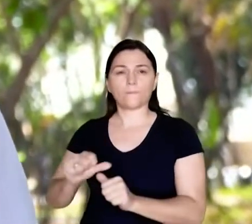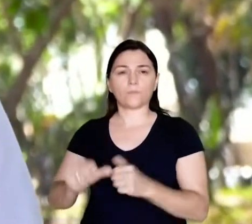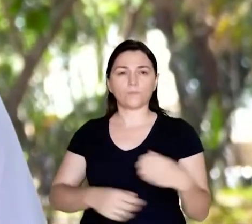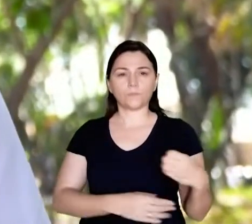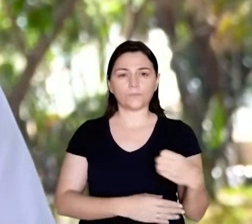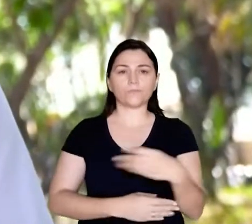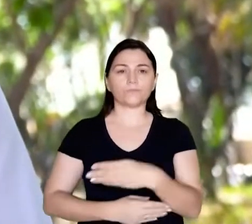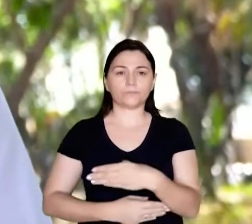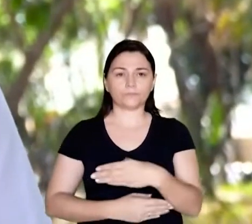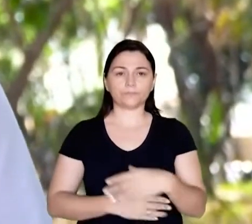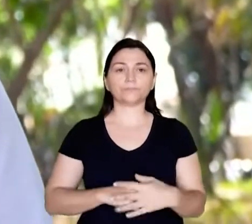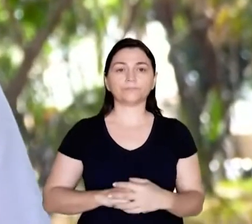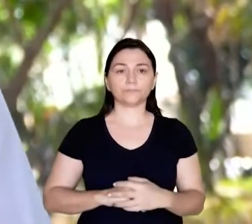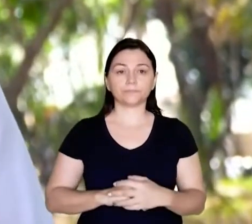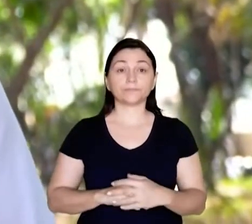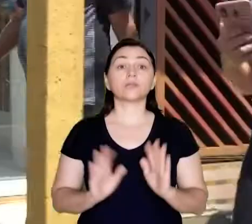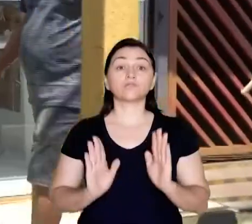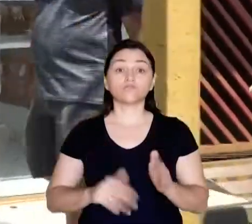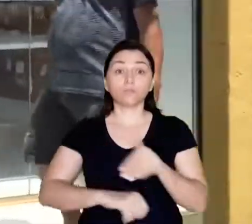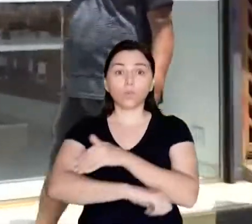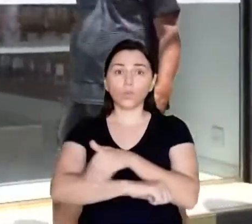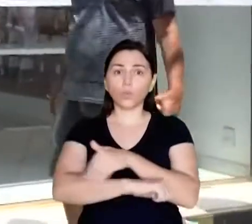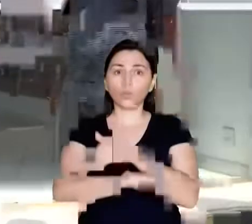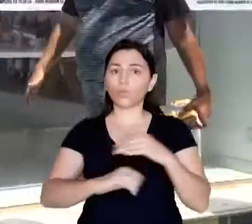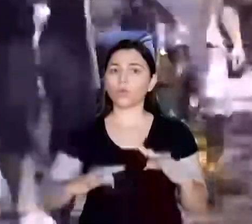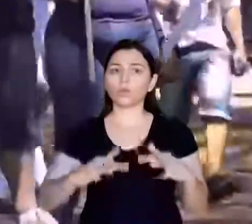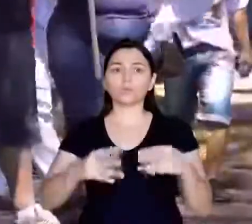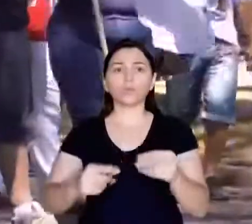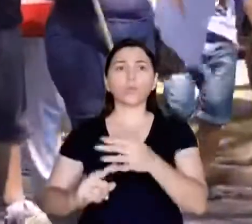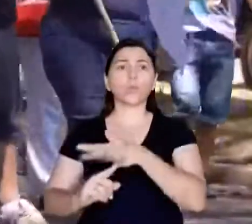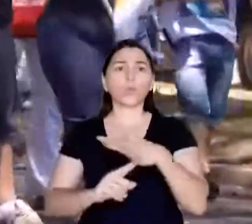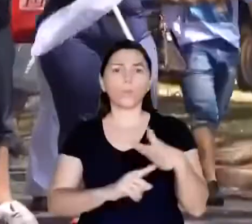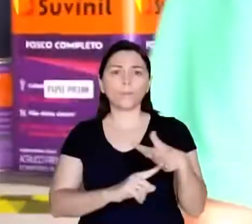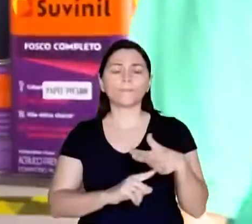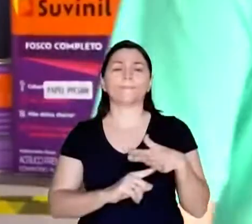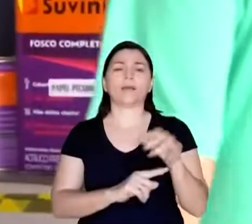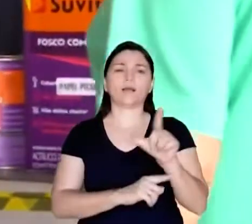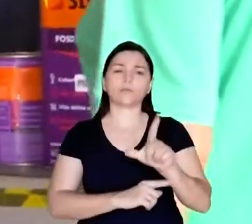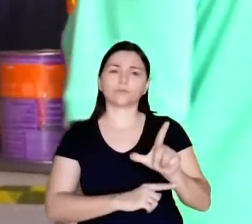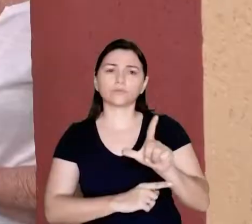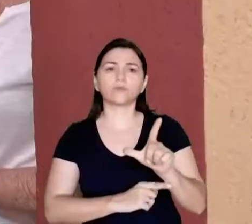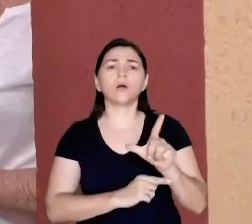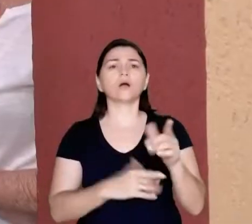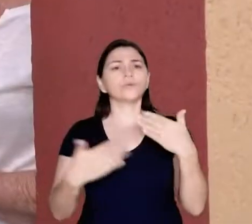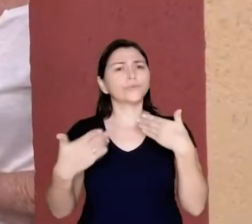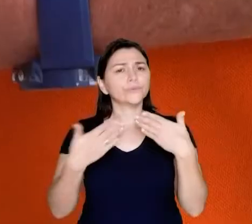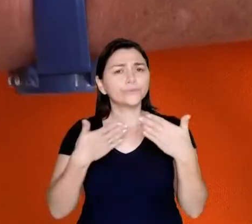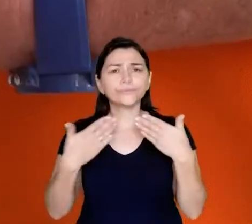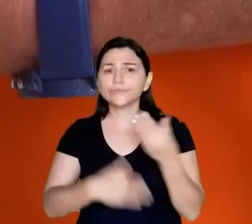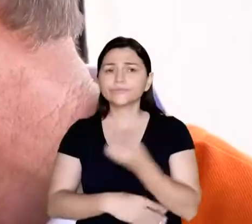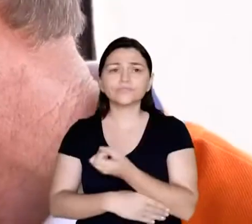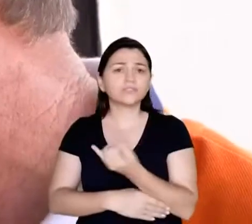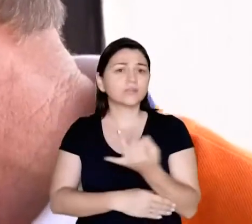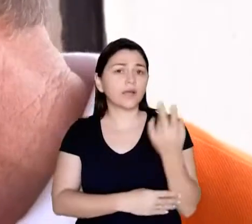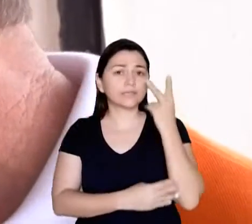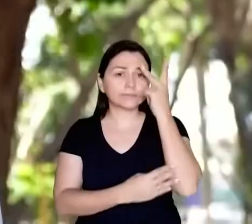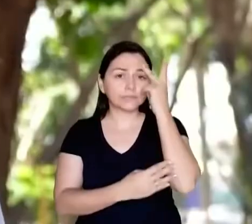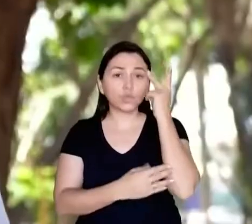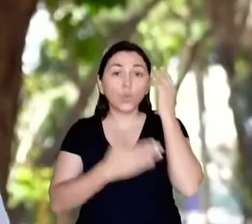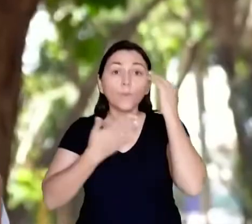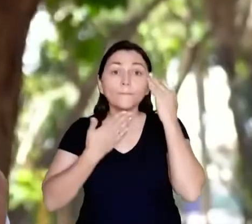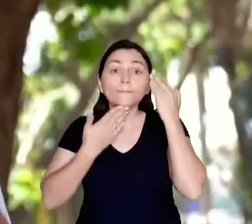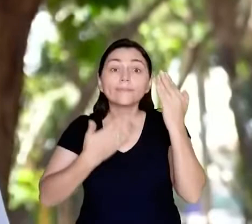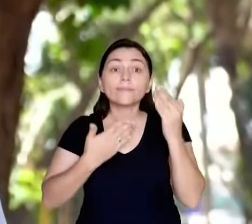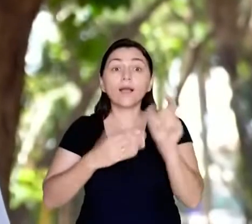de uma nova cidade e de um novo rumo. Eu andei pelas ruas, pelas praças, pelo comércio, conversei com muita